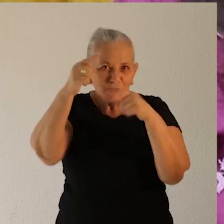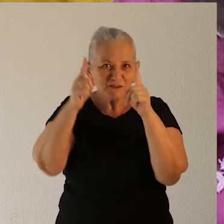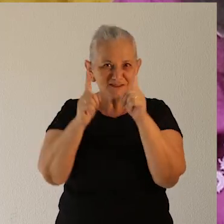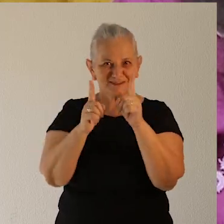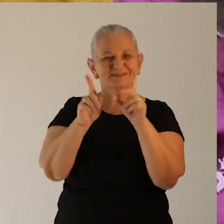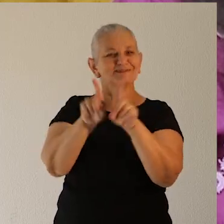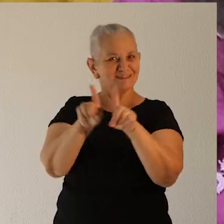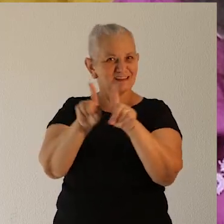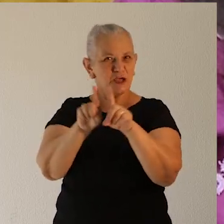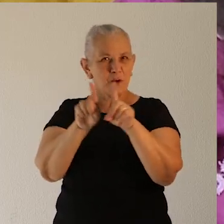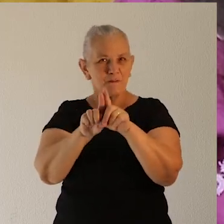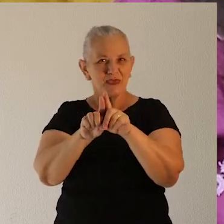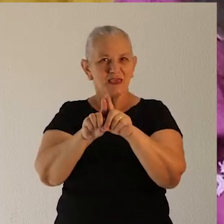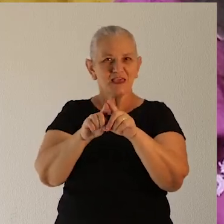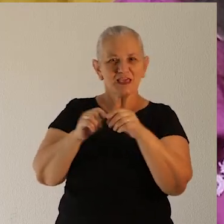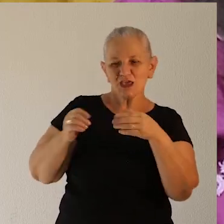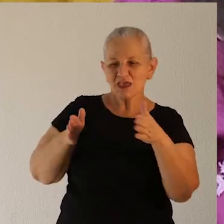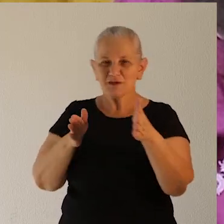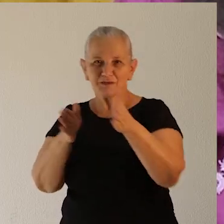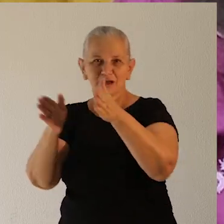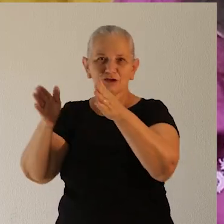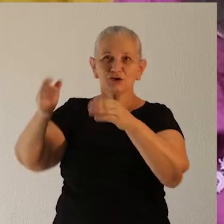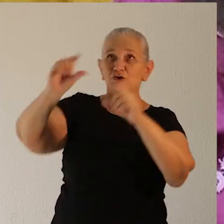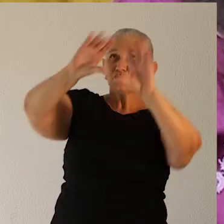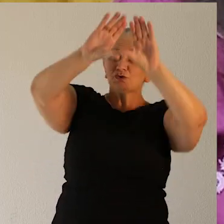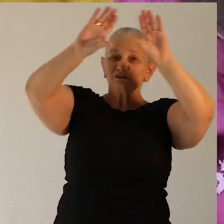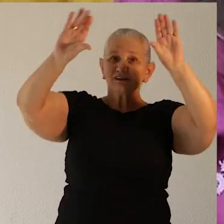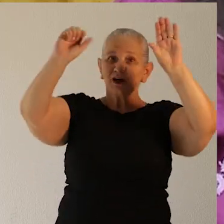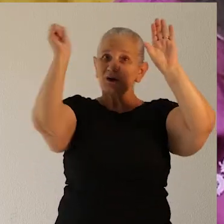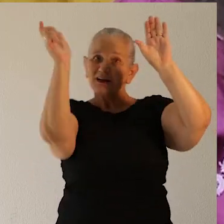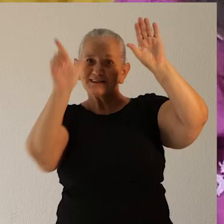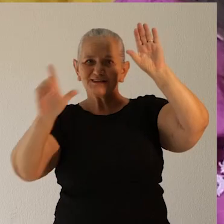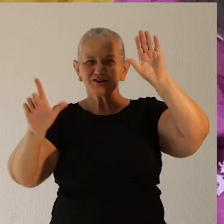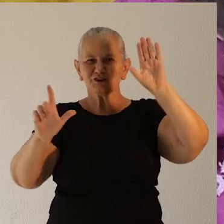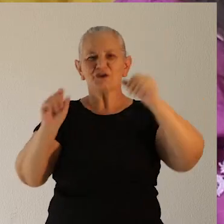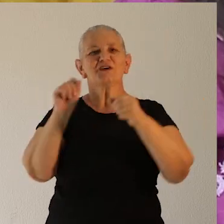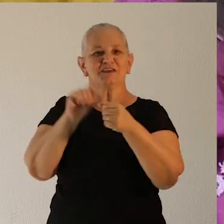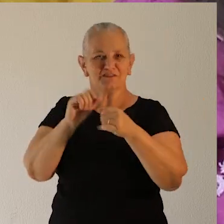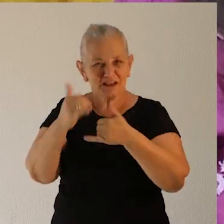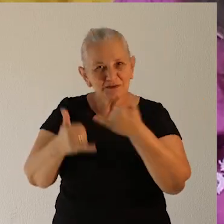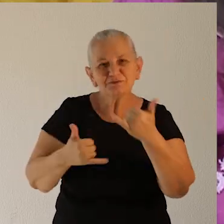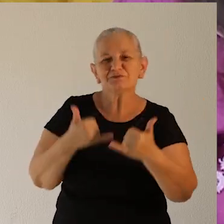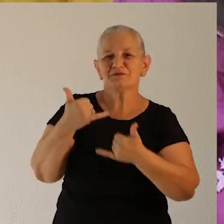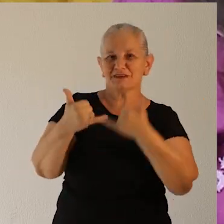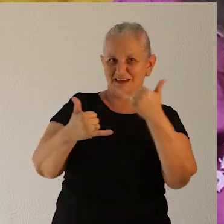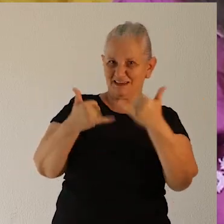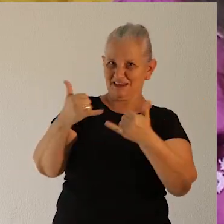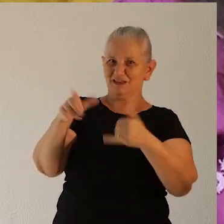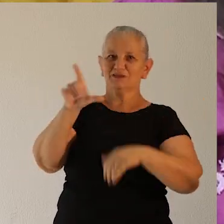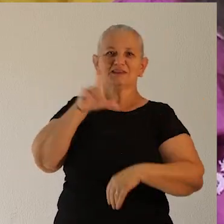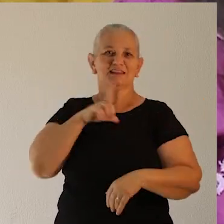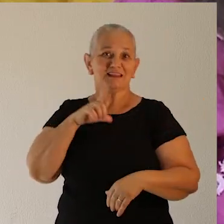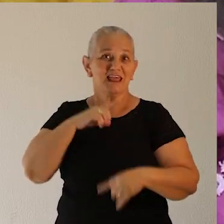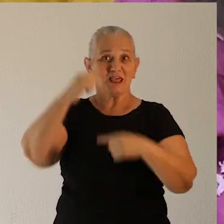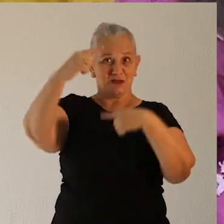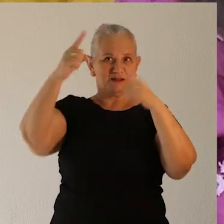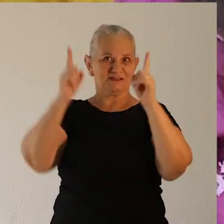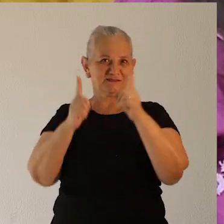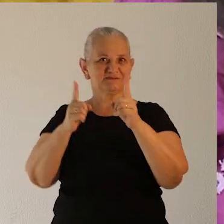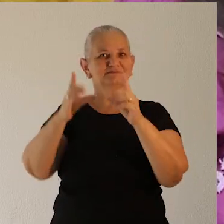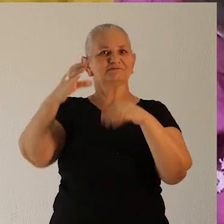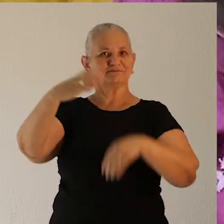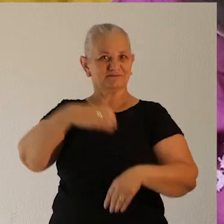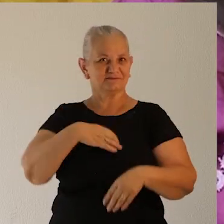de mar e céu azulzinho, que vira origami, vira carta, vira cartão